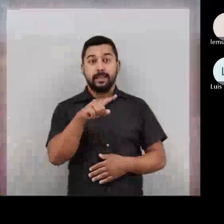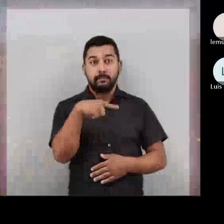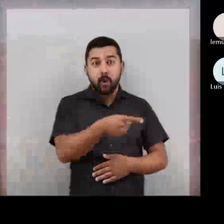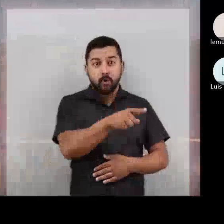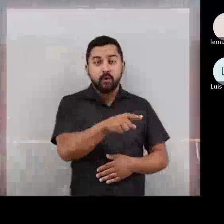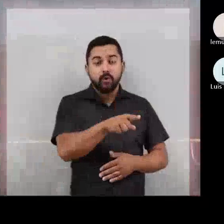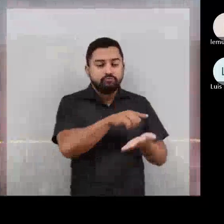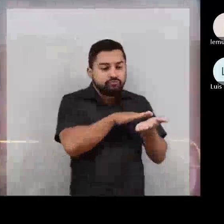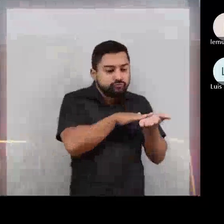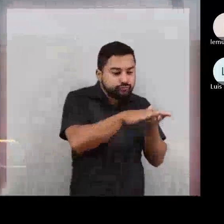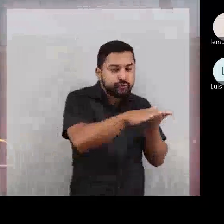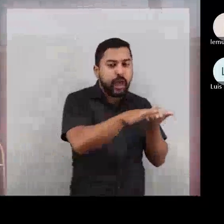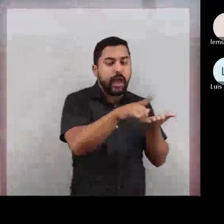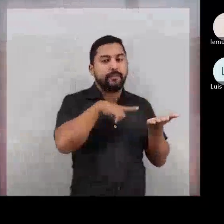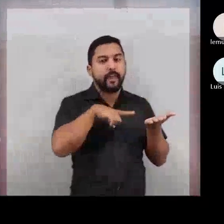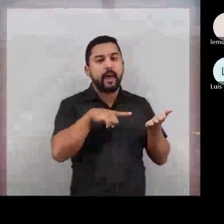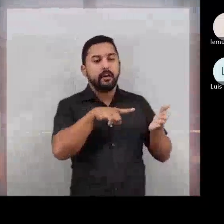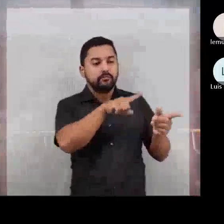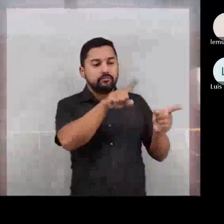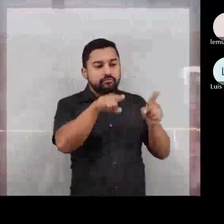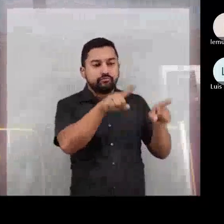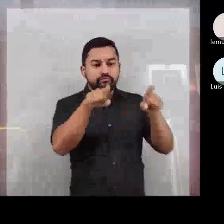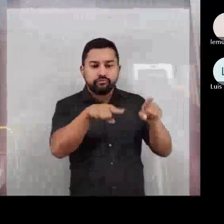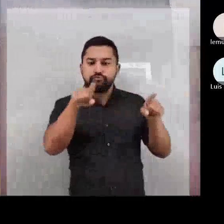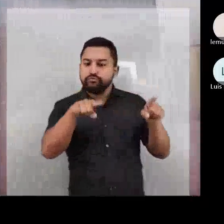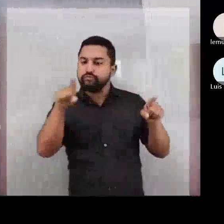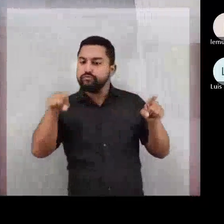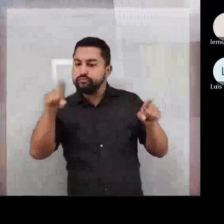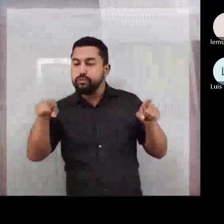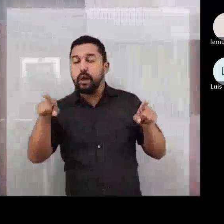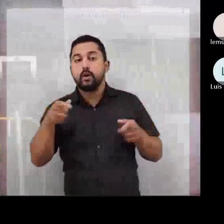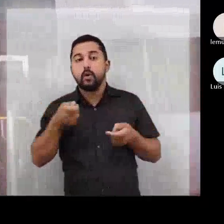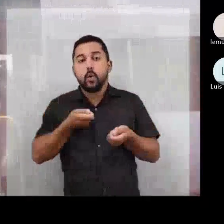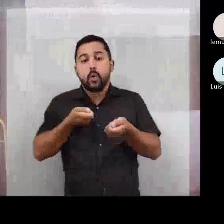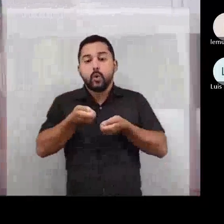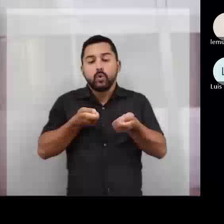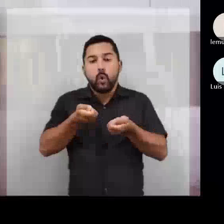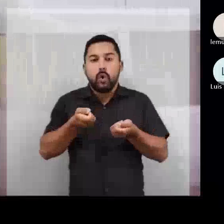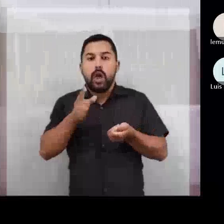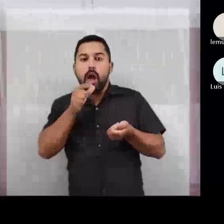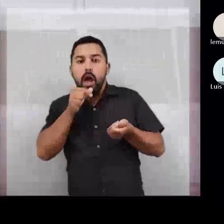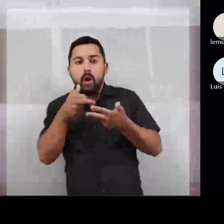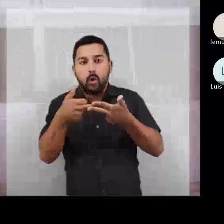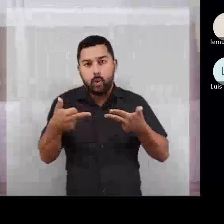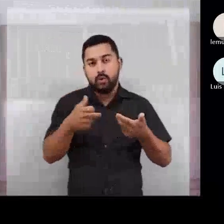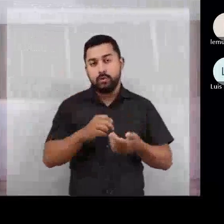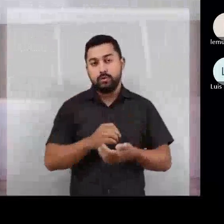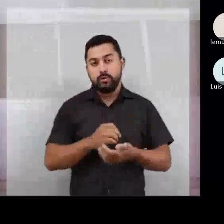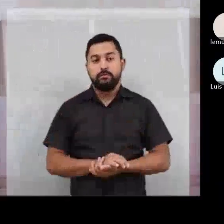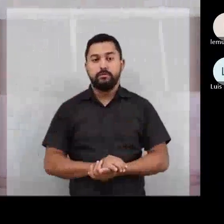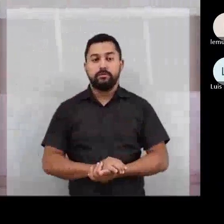Na pós-secagem, a folha segue em contato com cilindros secadores para o controle de umidade final do papel.